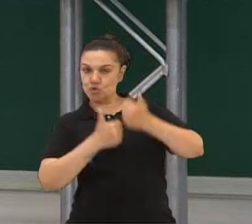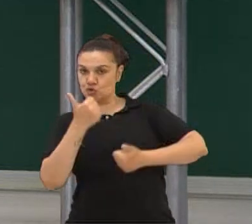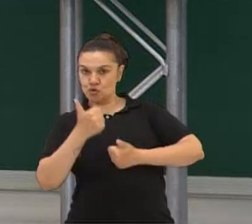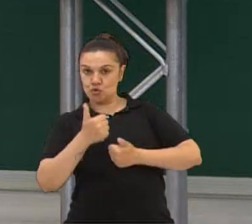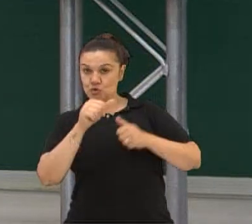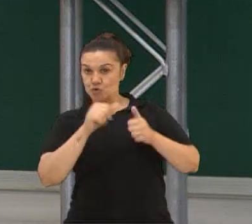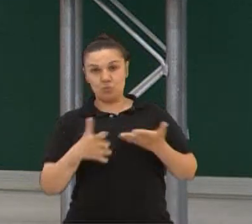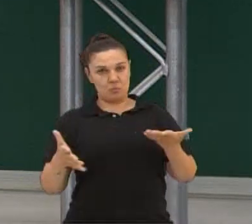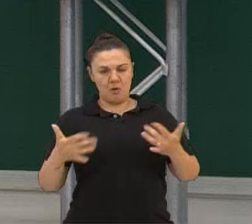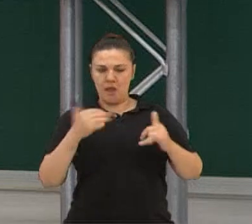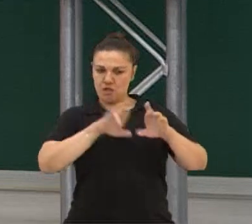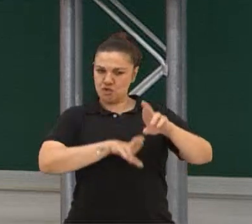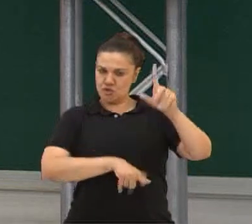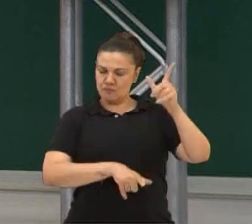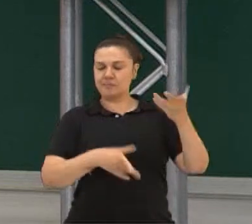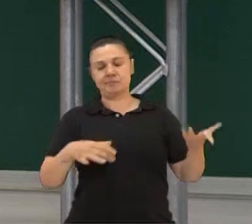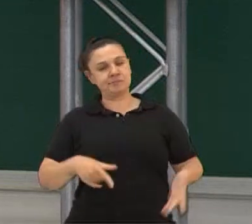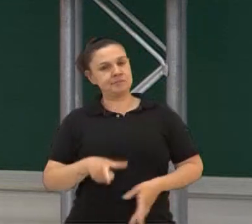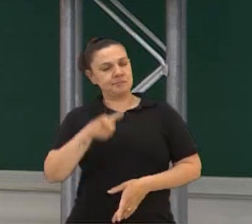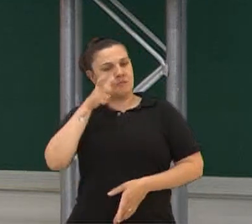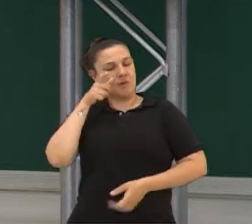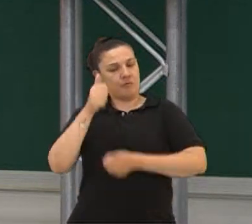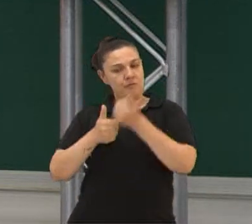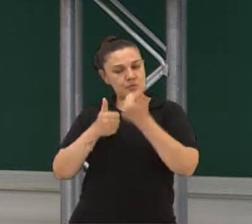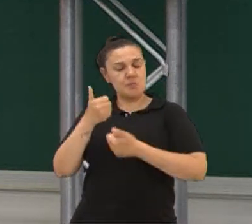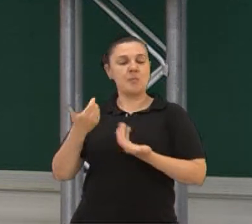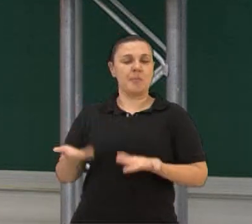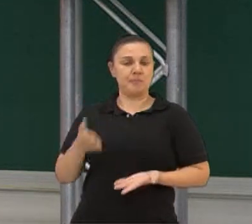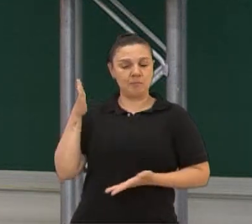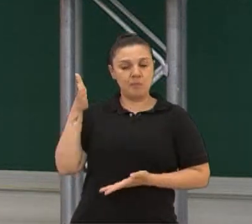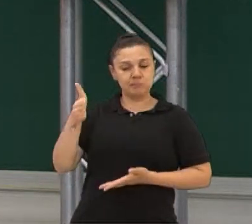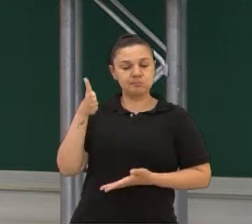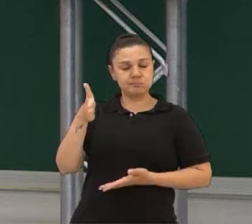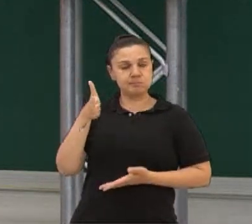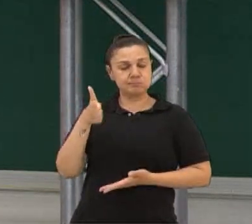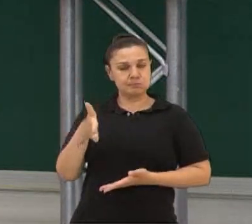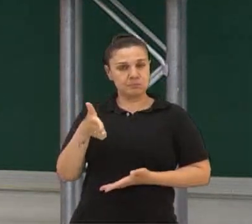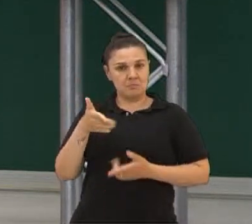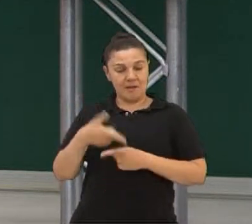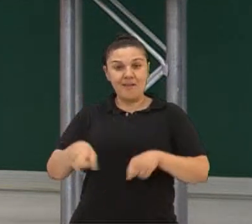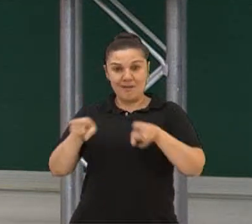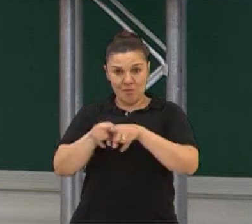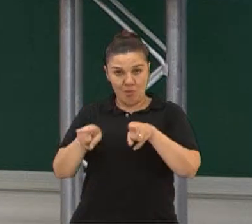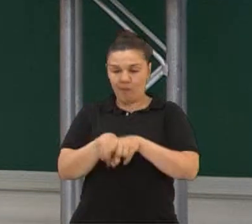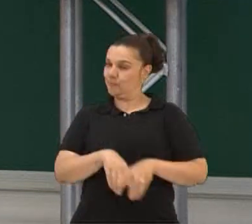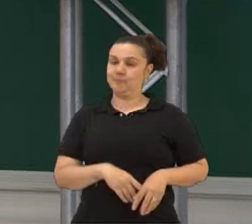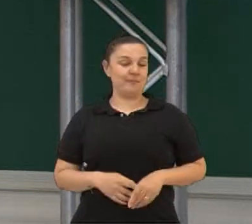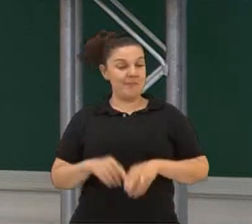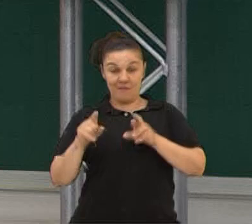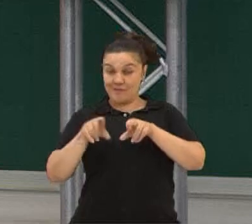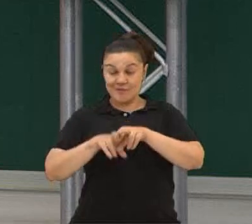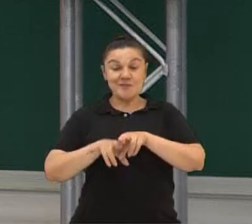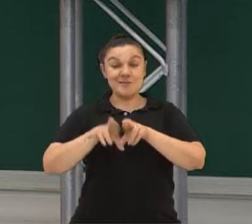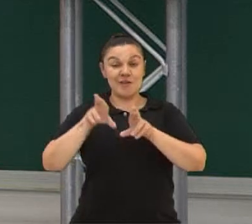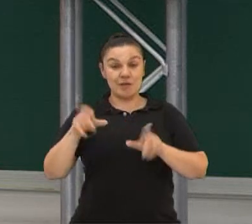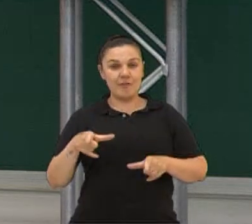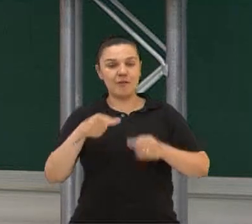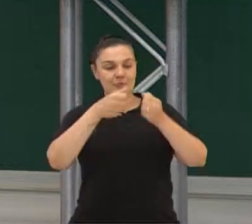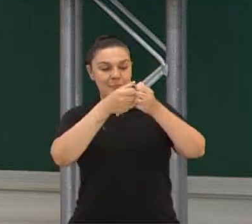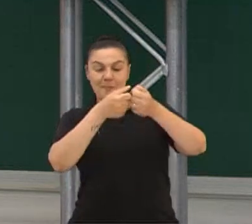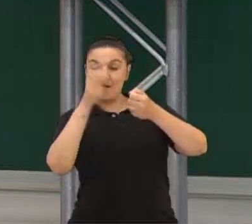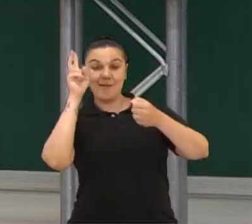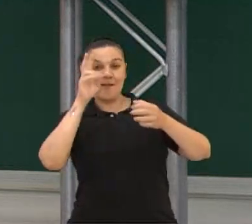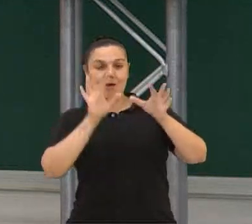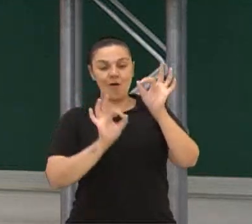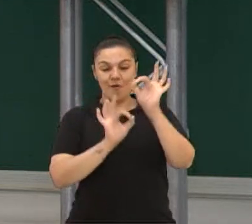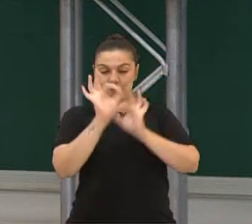jogo diferente. Então, você sempre vai assistir uma partida de futebol, por exemplo, mas sempre será uma partida diferente, com um enredo